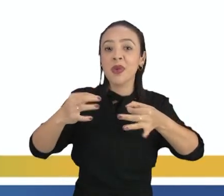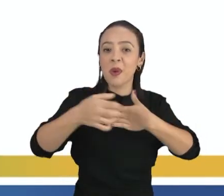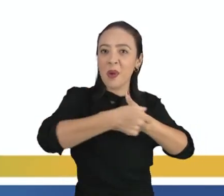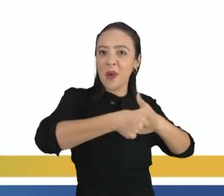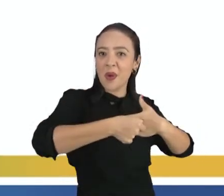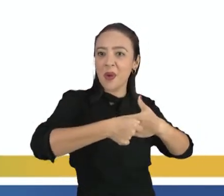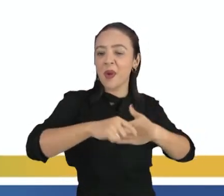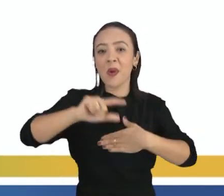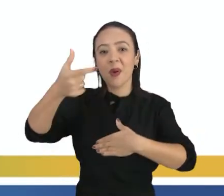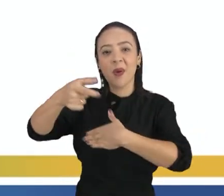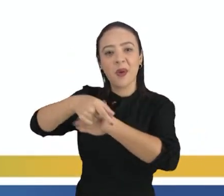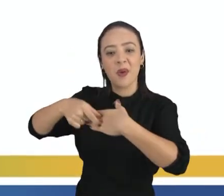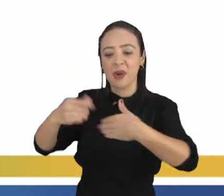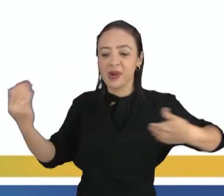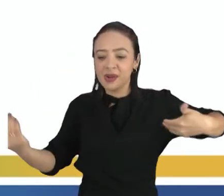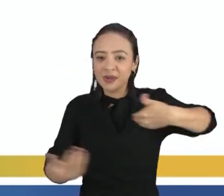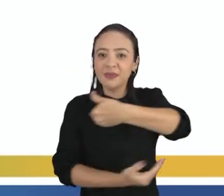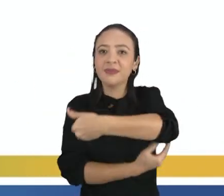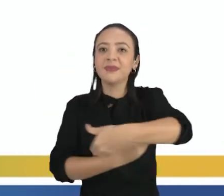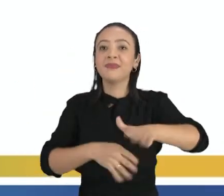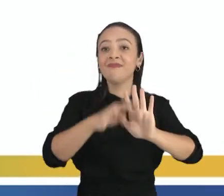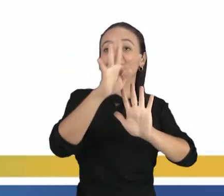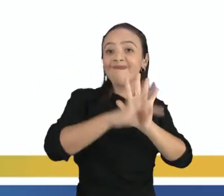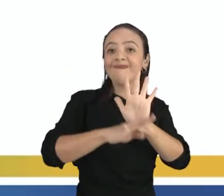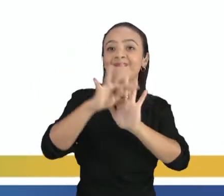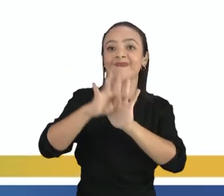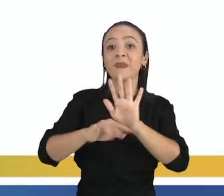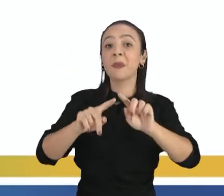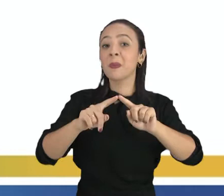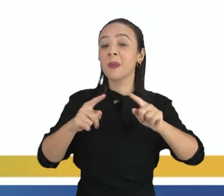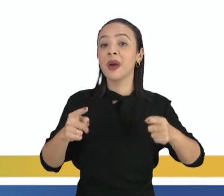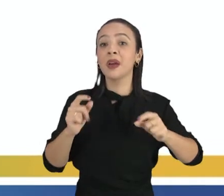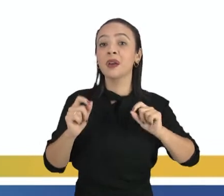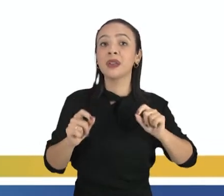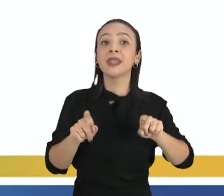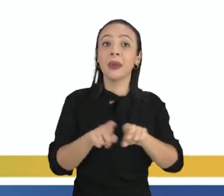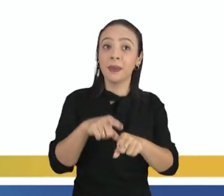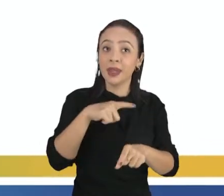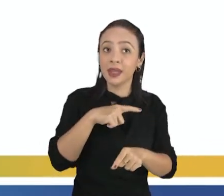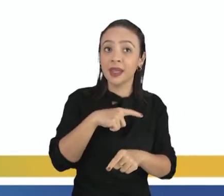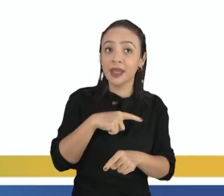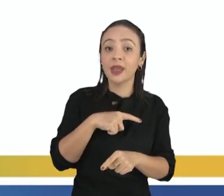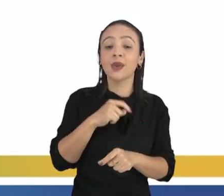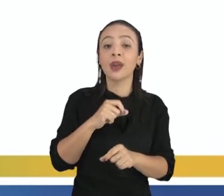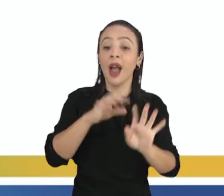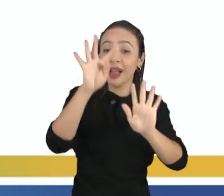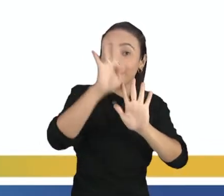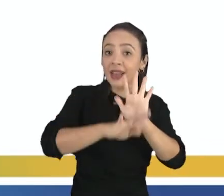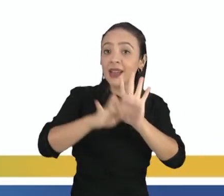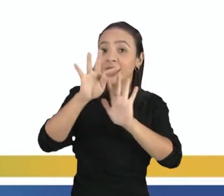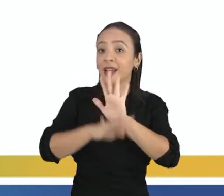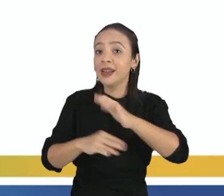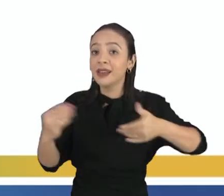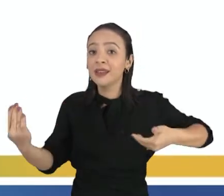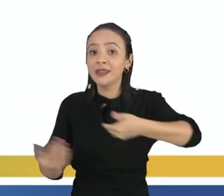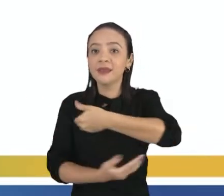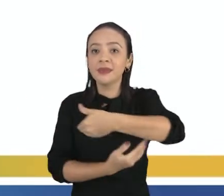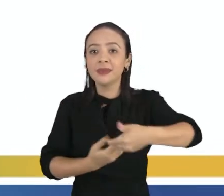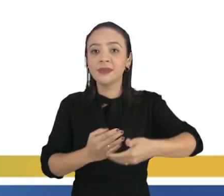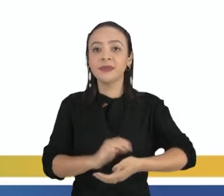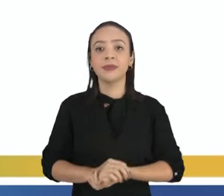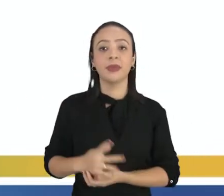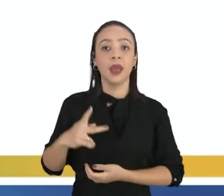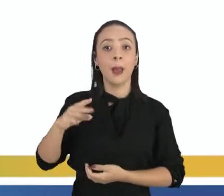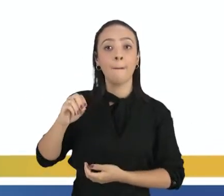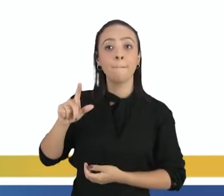autor com a voz de outro texto, mas ao mesmo tempo nós também temos a intertextualidade. A polifonia,